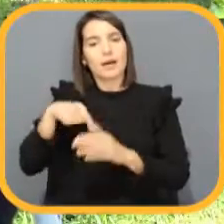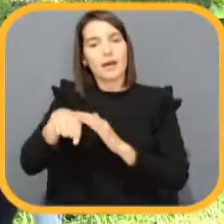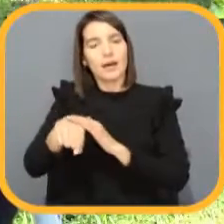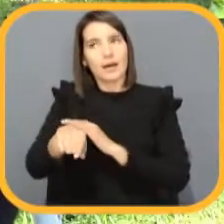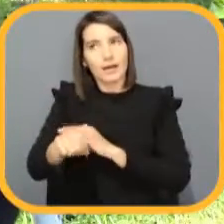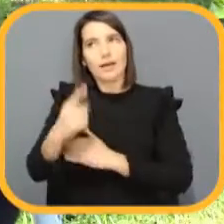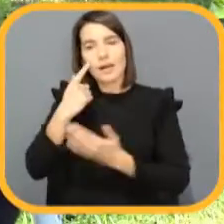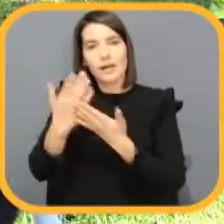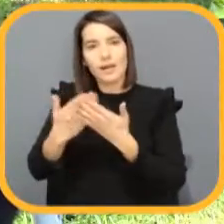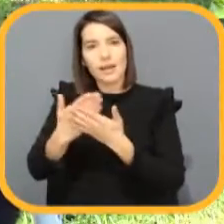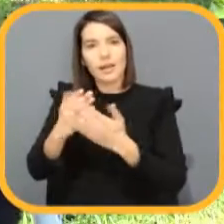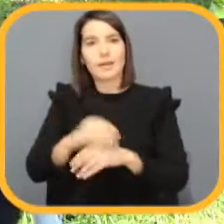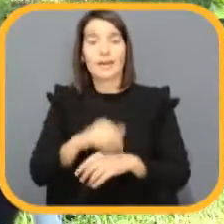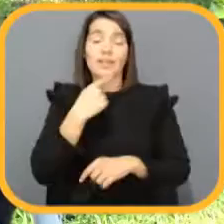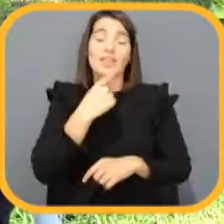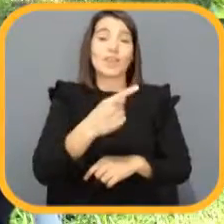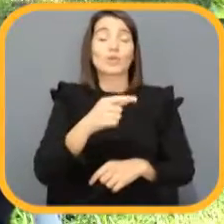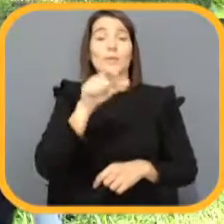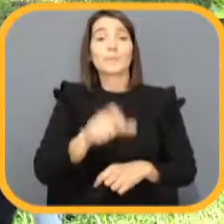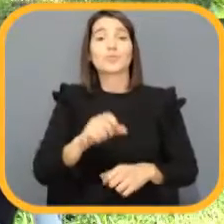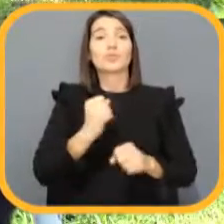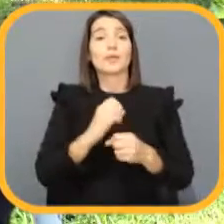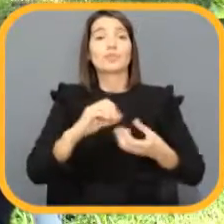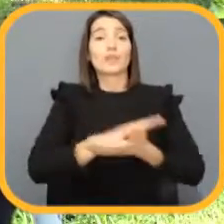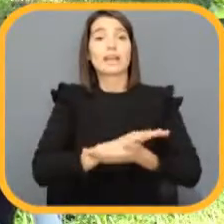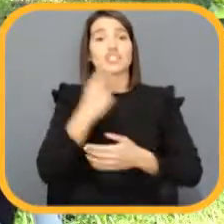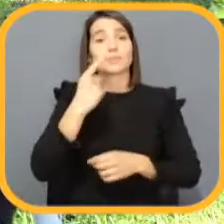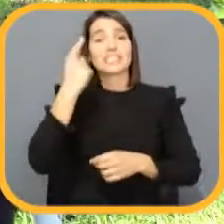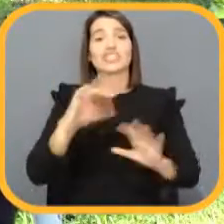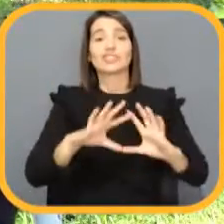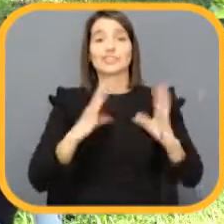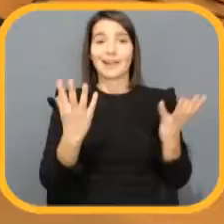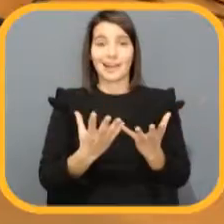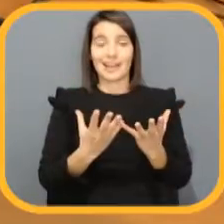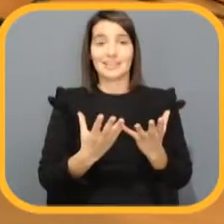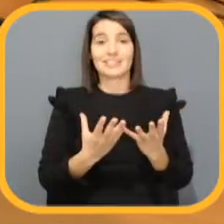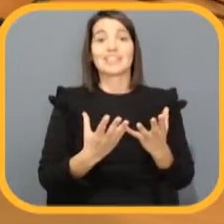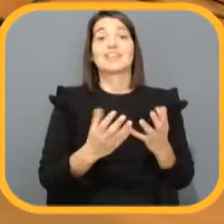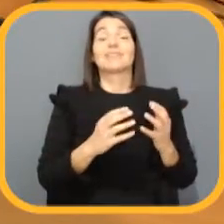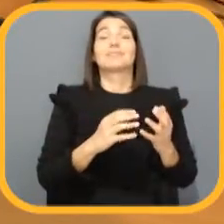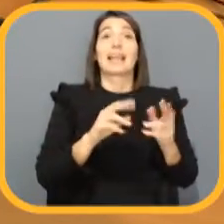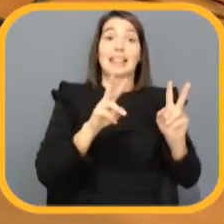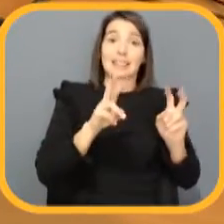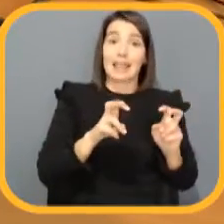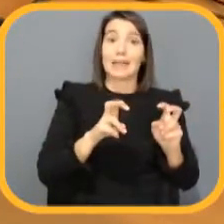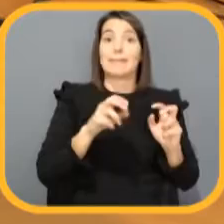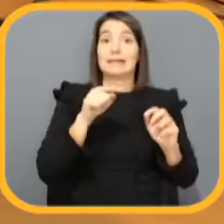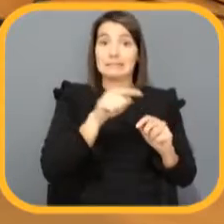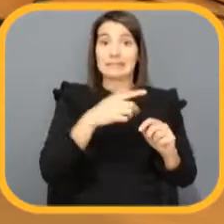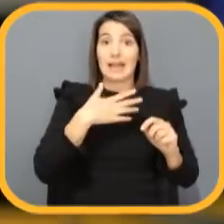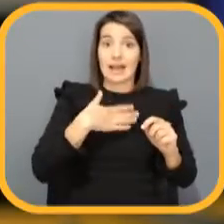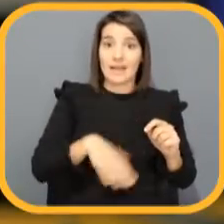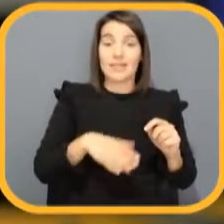que o jornalista é um especialista em generalidades e tu, para escreveres e para tratares um determinado tema, precisas de o estudar, de